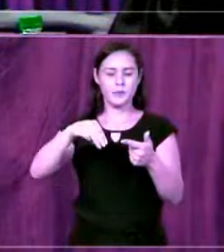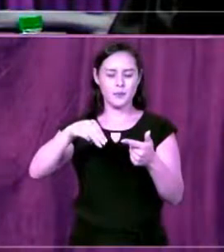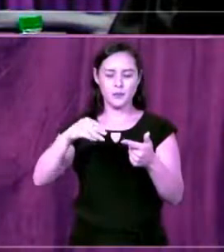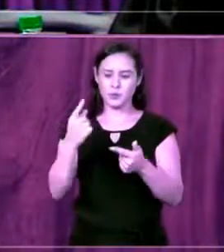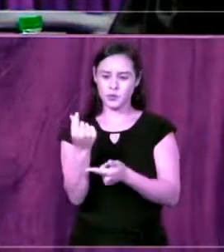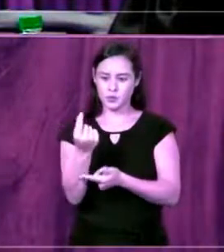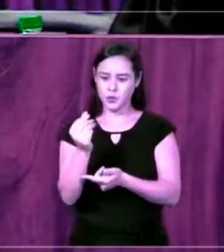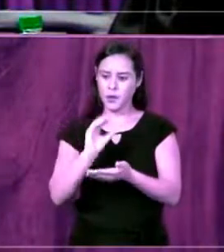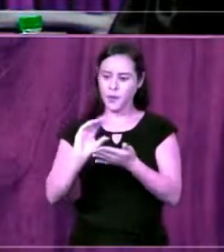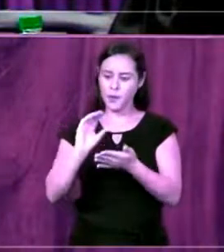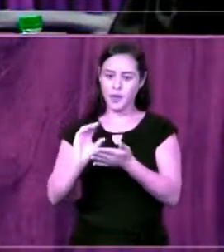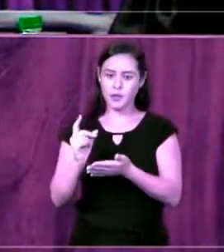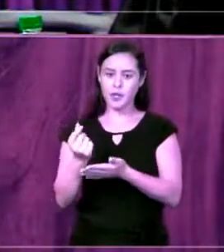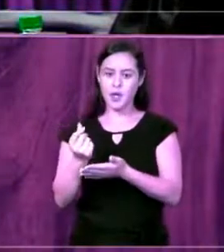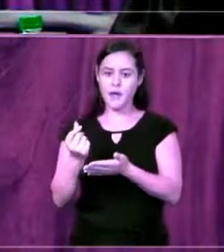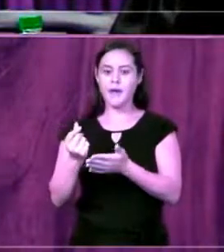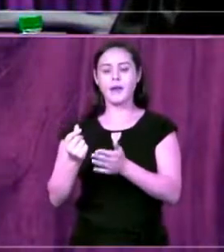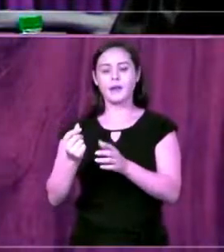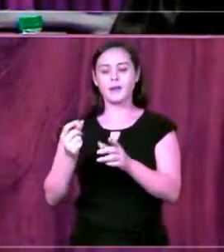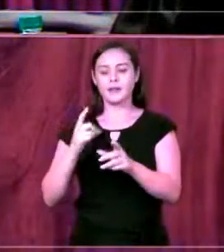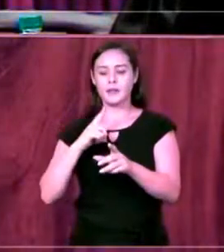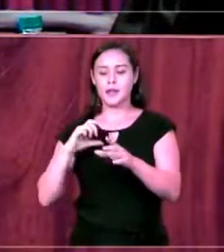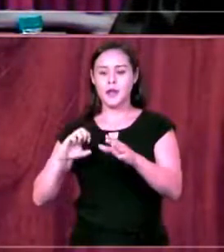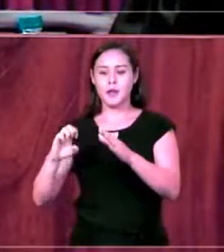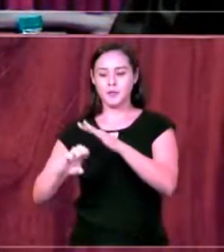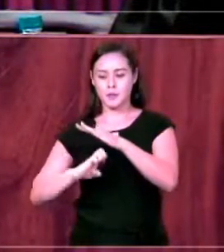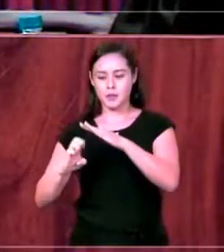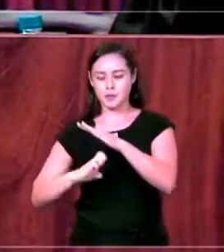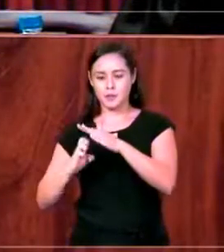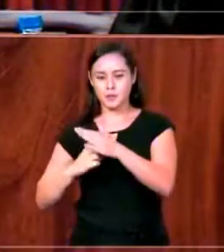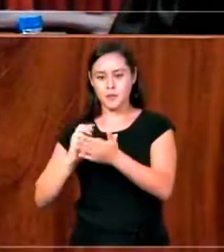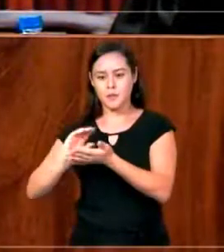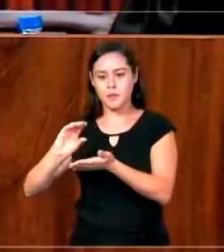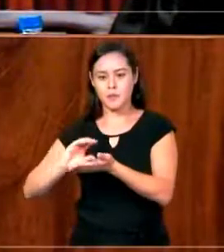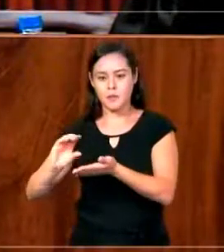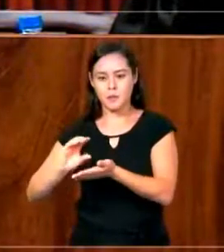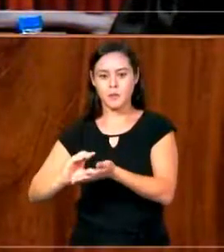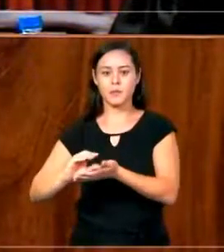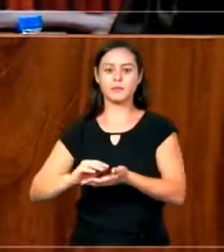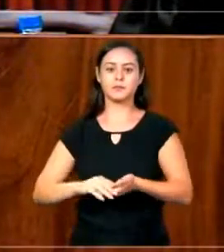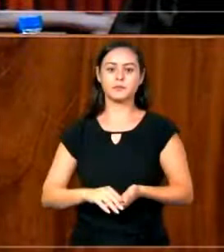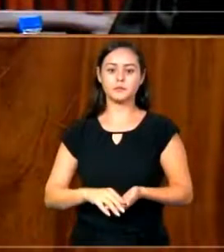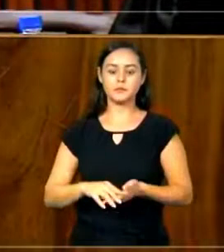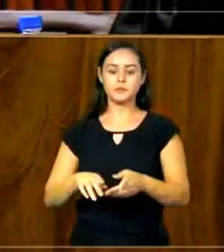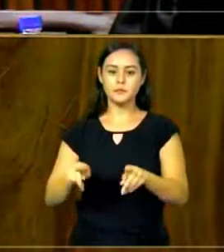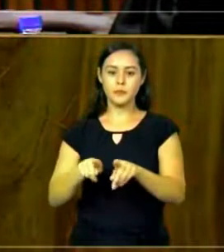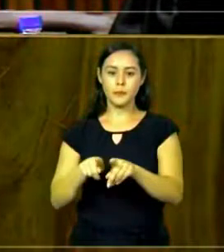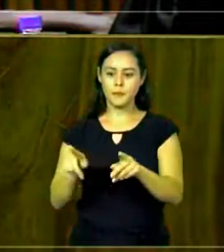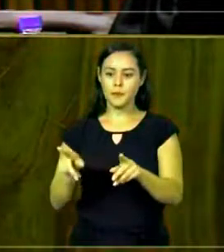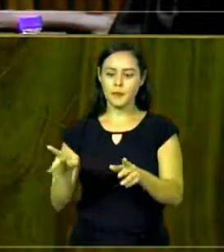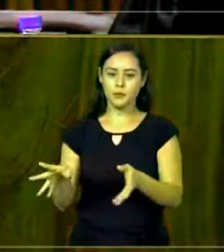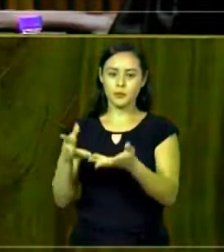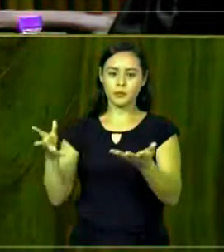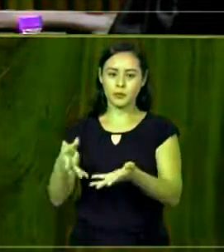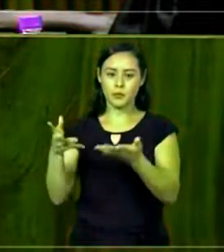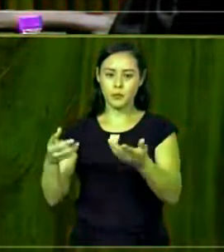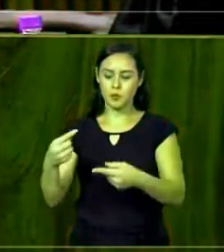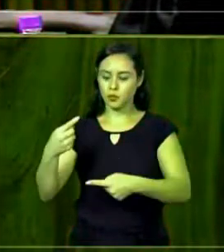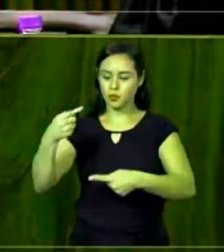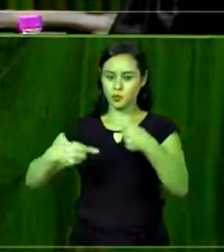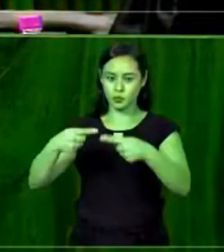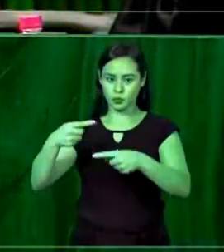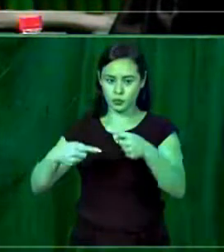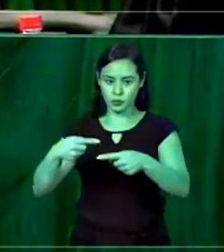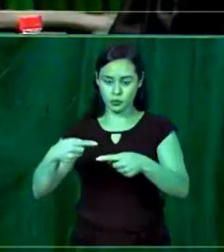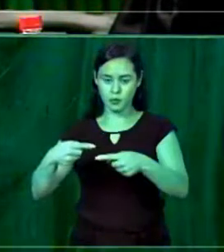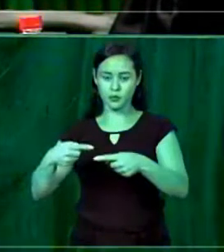por pessoas jurídicas mencionados na inicial, b, o impulsionamento de conteúdos políticos eleitorais por